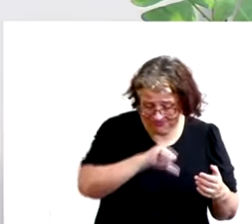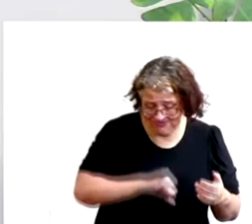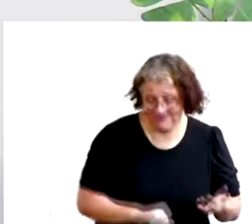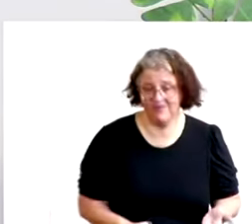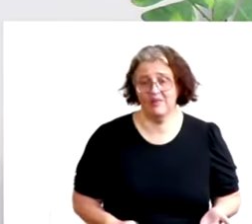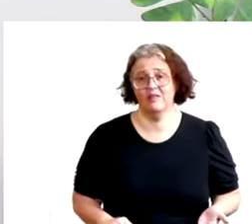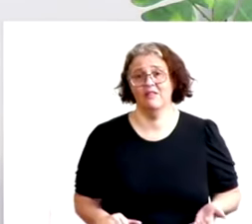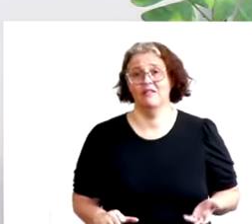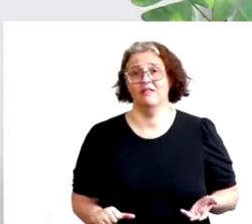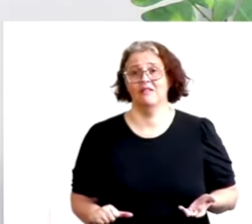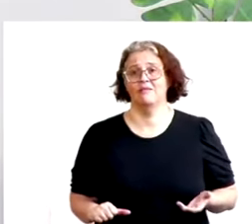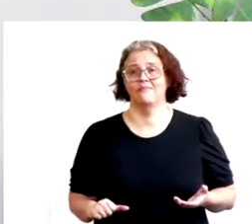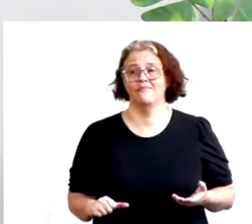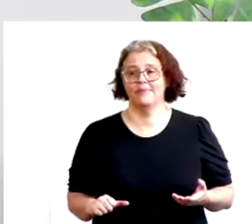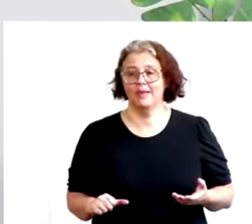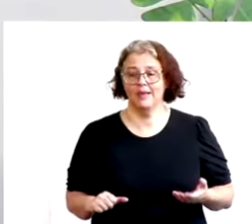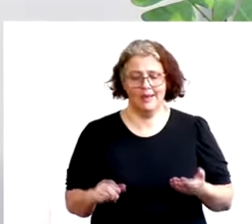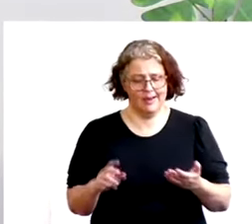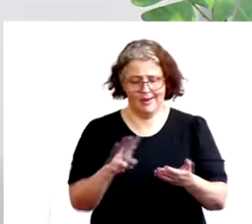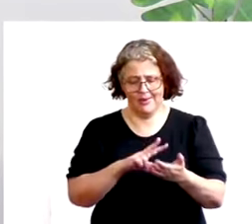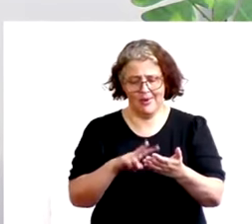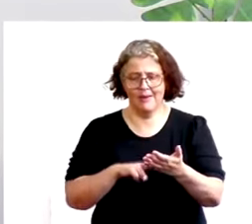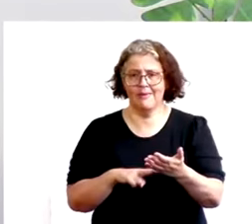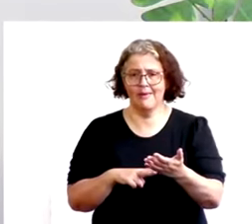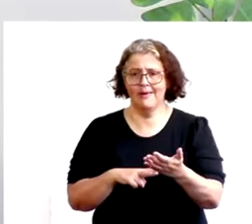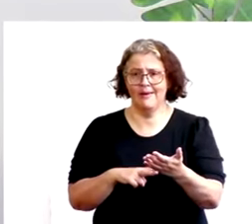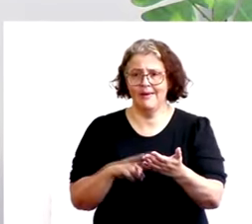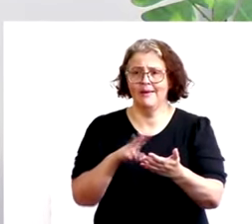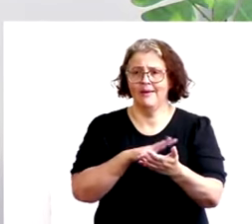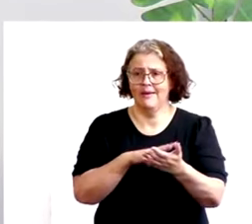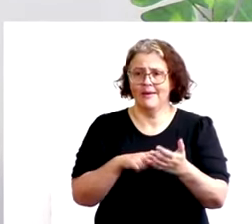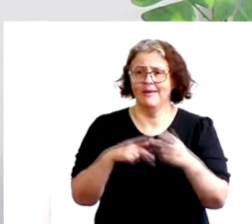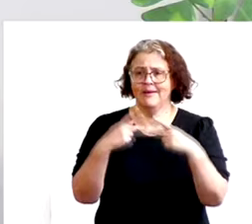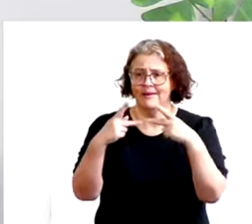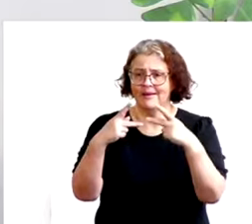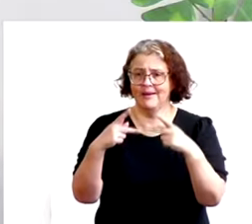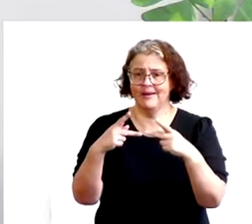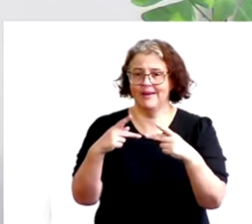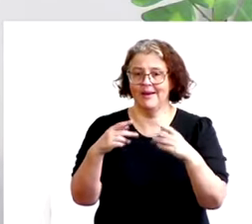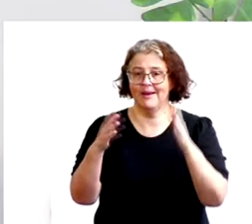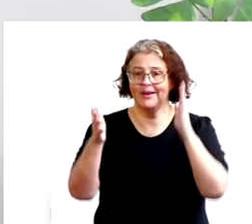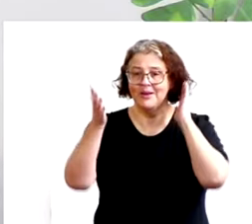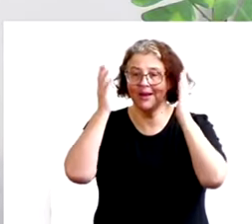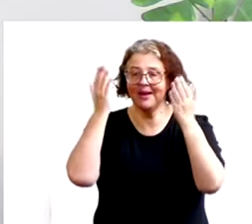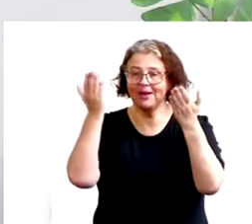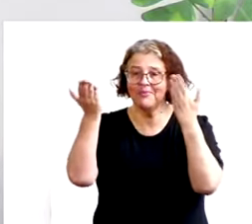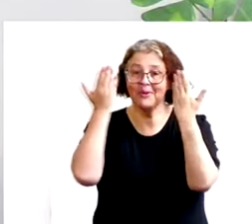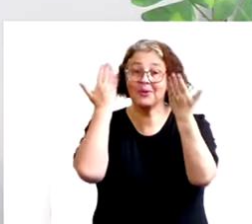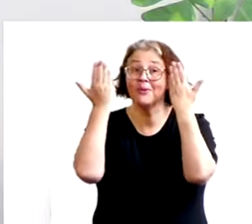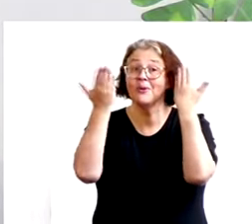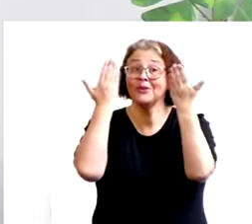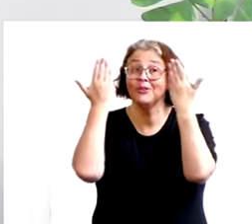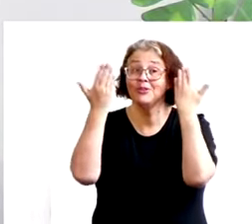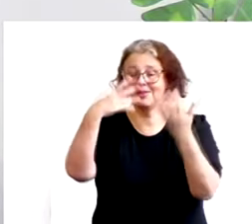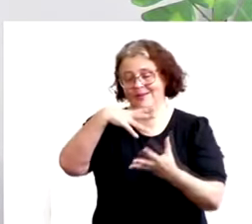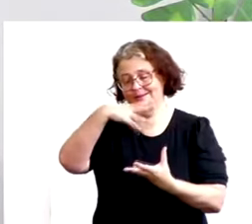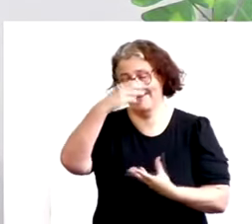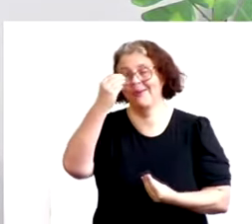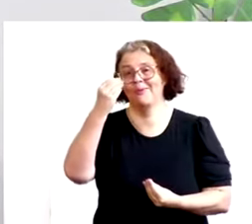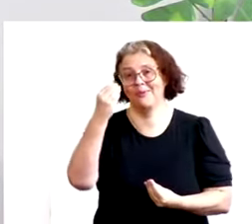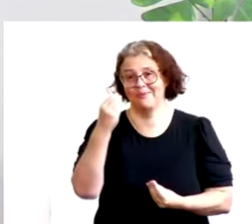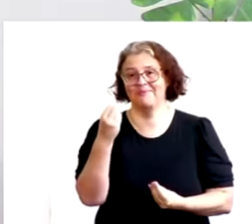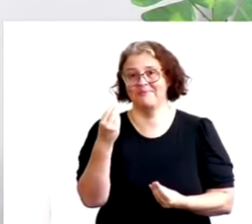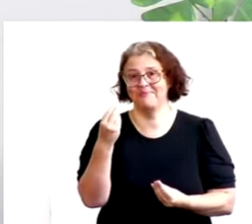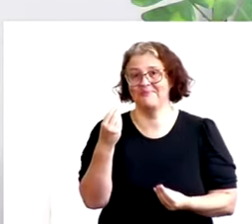terapia uma espécie de terapia da Alma que ajudou e ajuda a igreja o povo de Deus